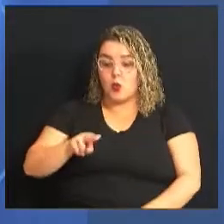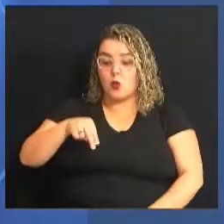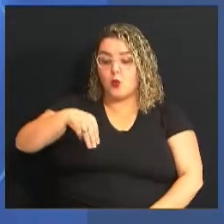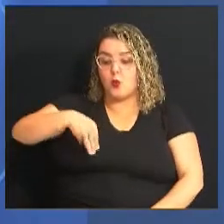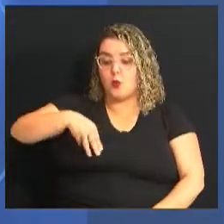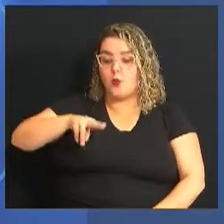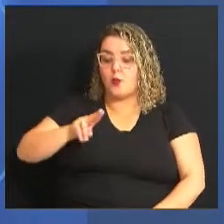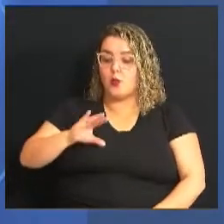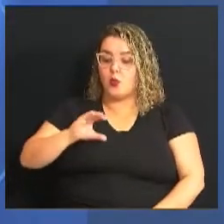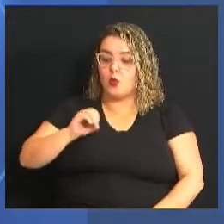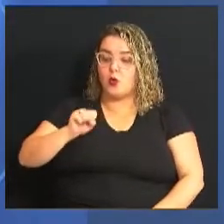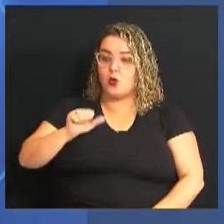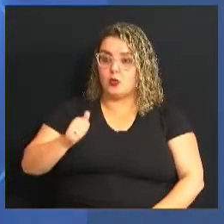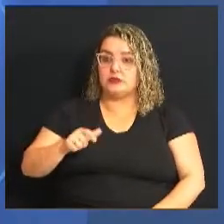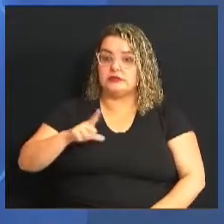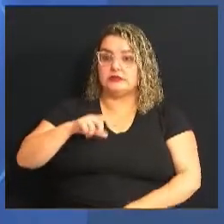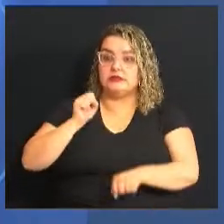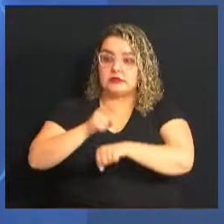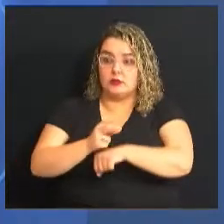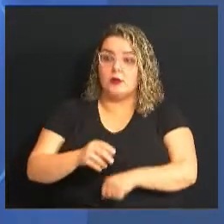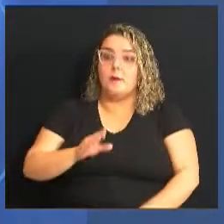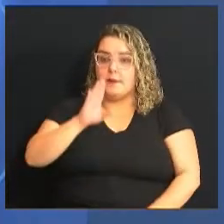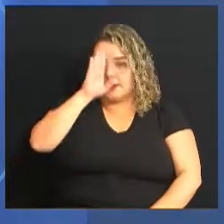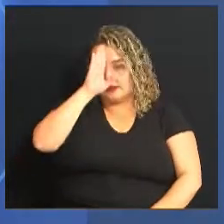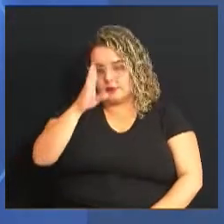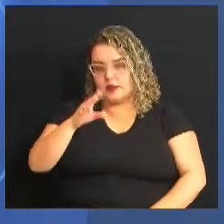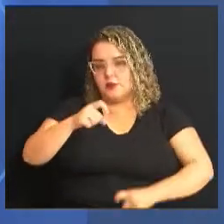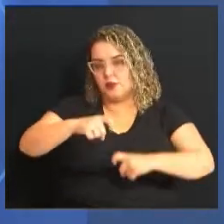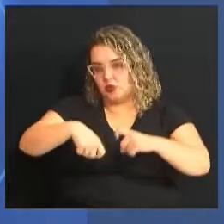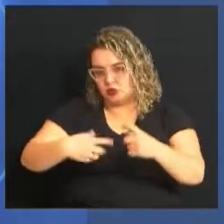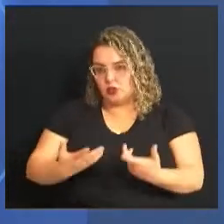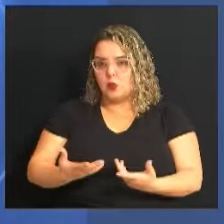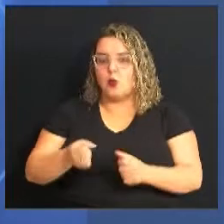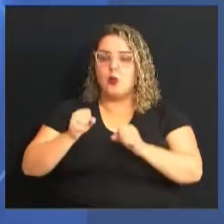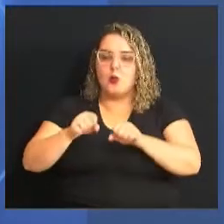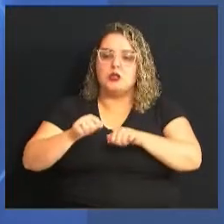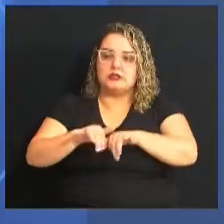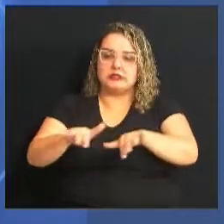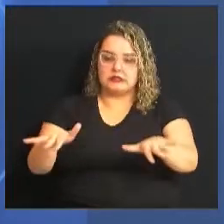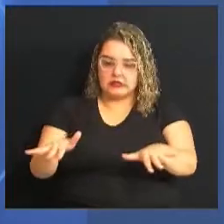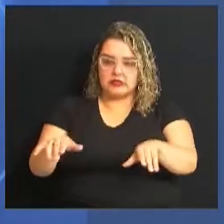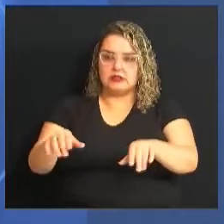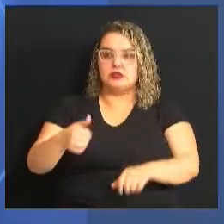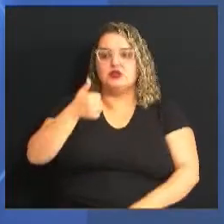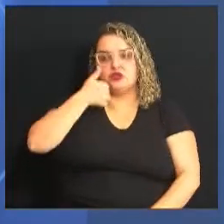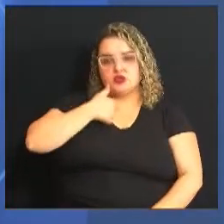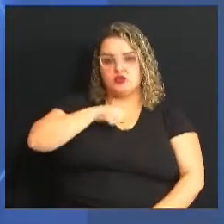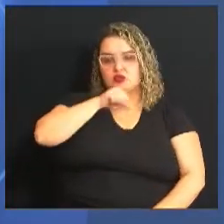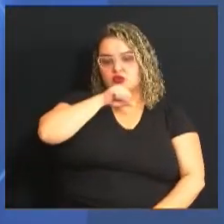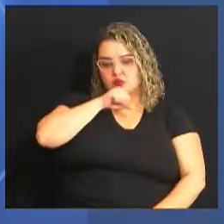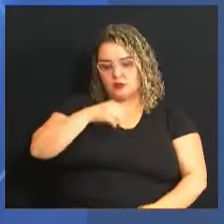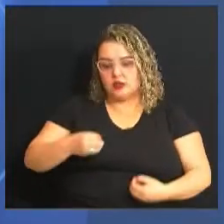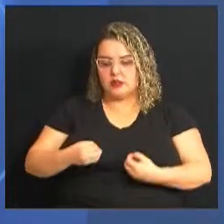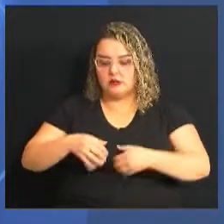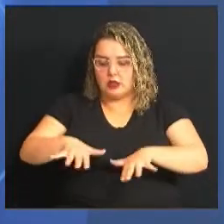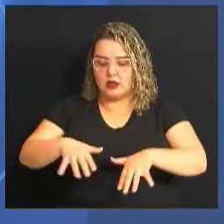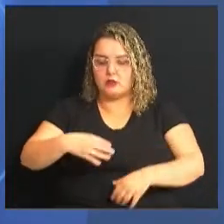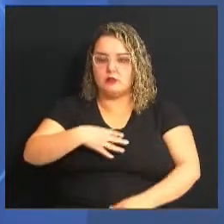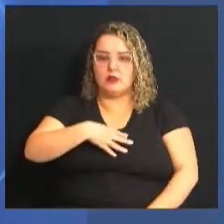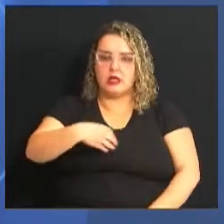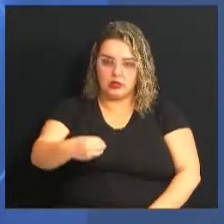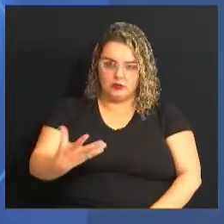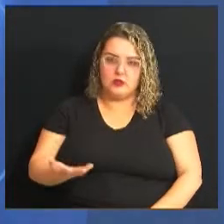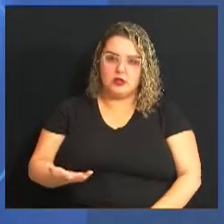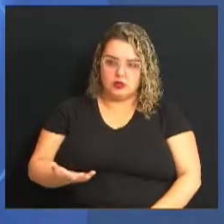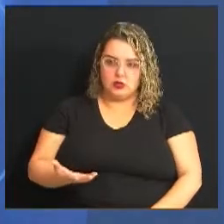infectadas, principalmente por meio da relação sexual, e também pode ser transmitido de mãe para filho. Uma estimativa da